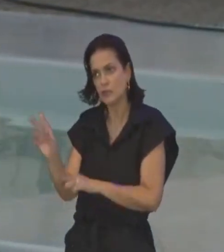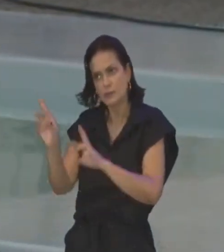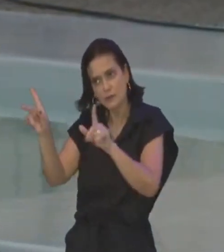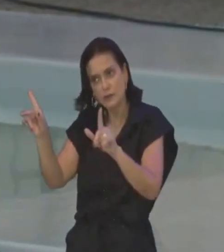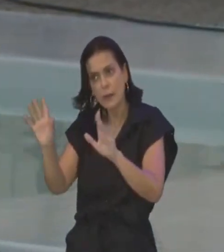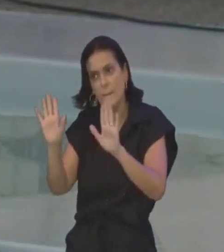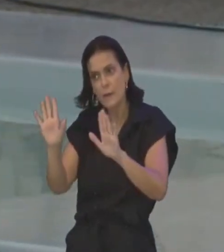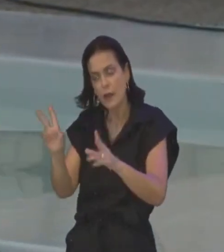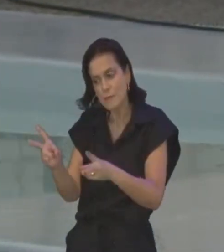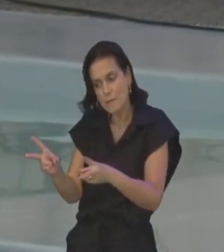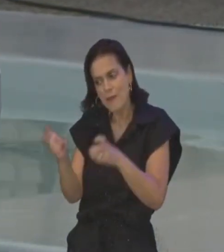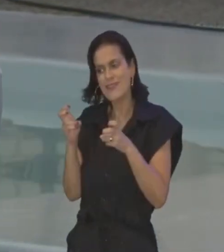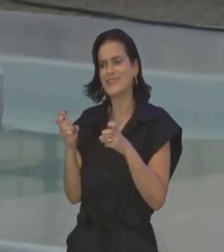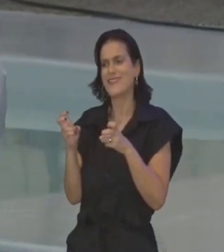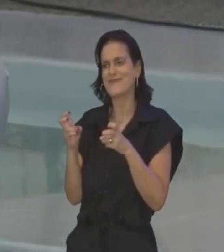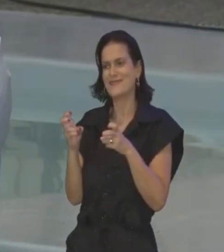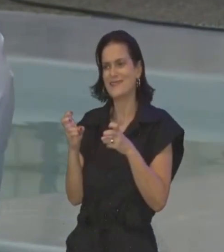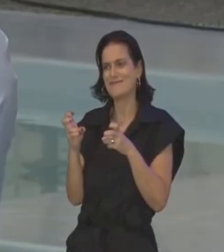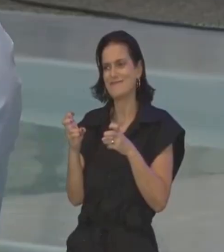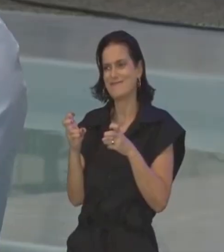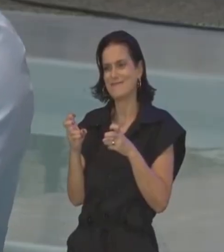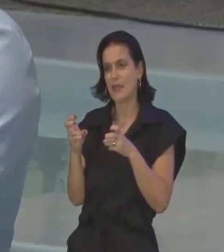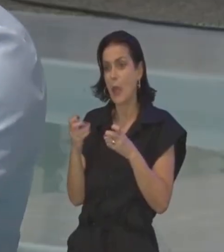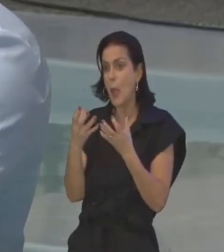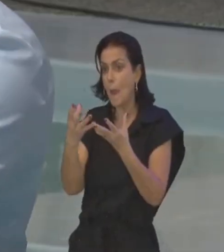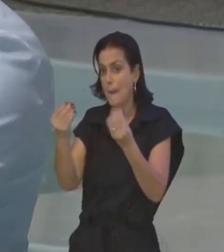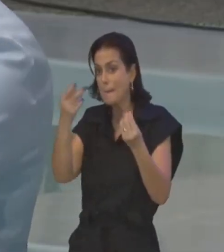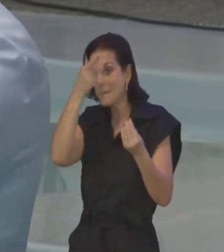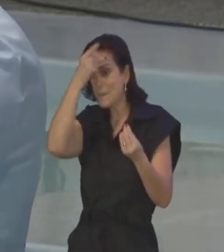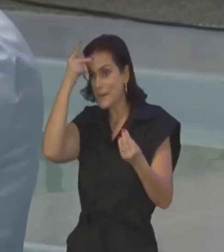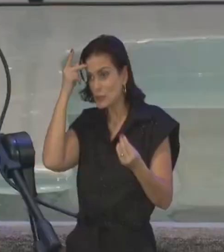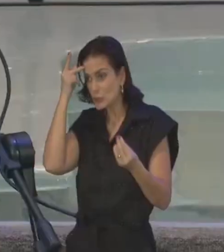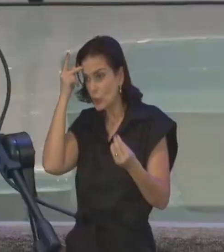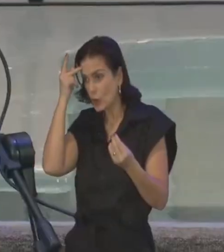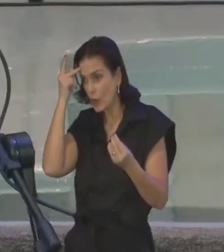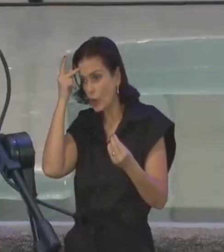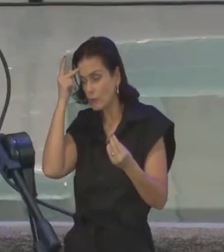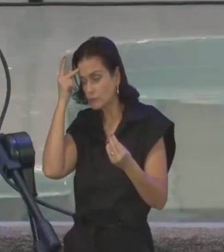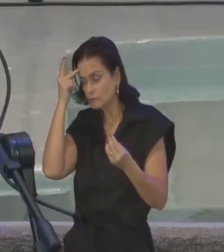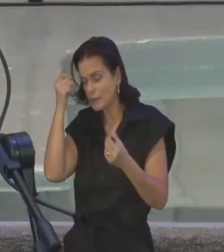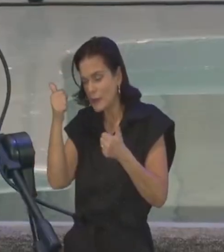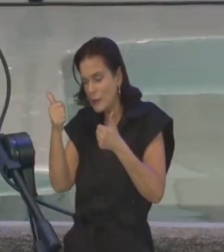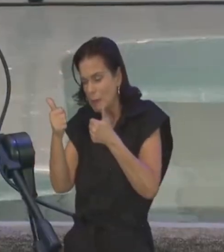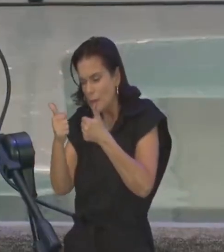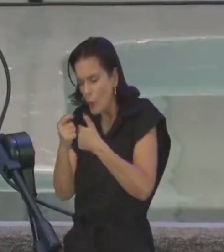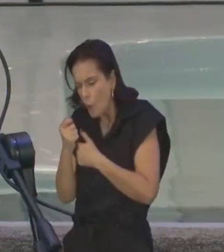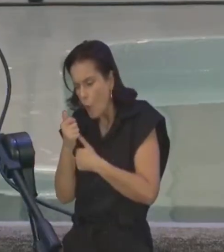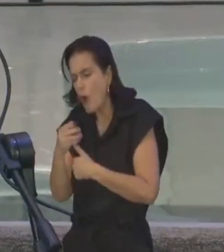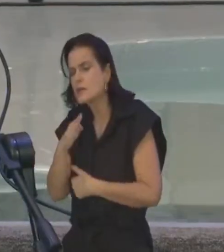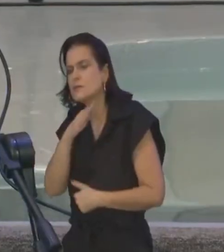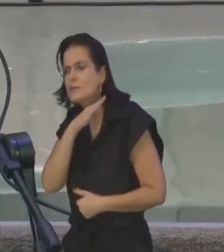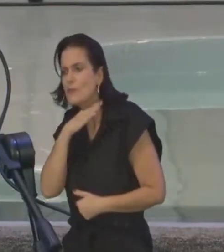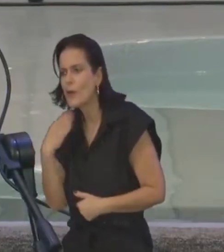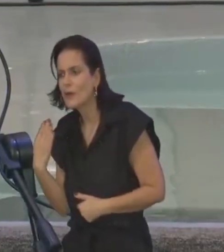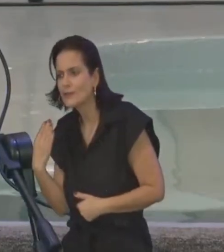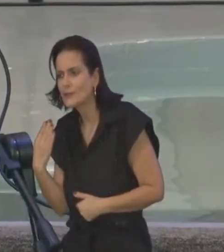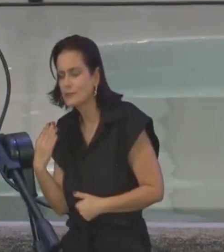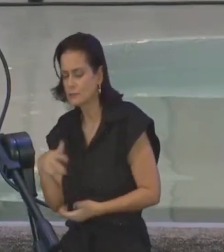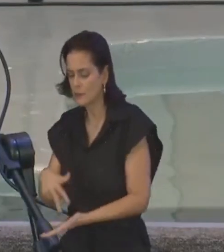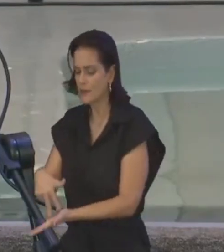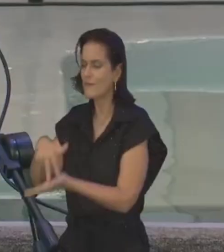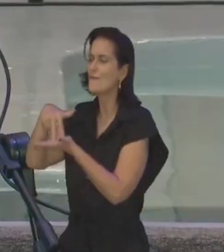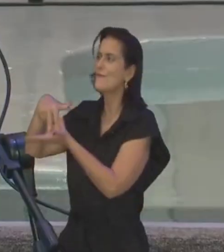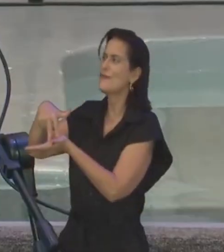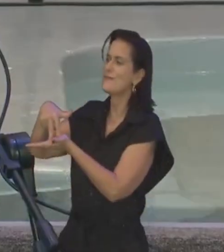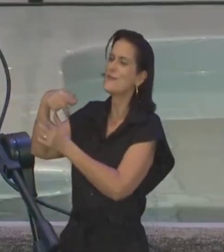a minha percepção, que muitas pessoas no momento, no vale da sombra da morte, essas pessoas estão firmes